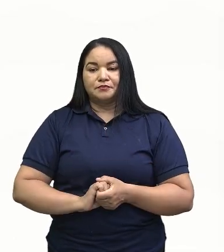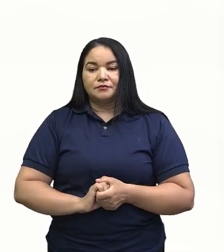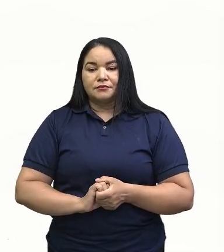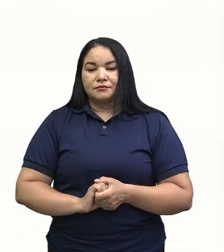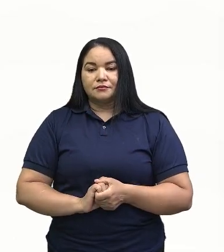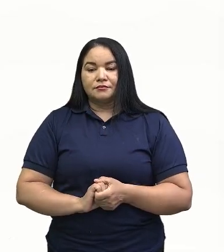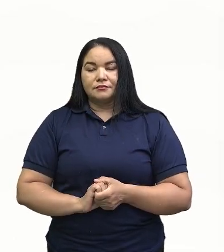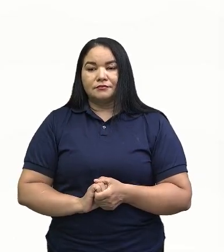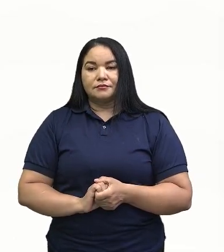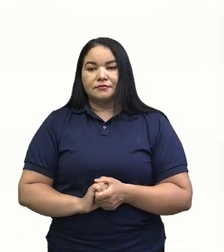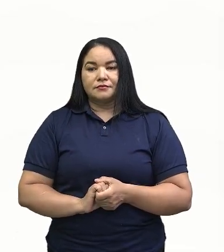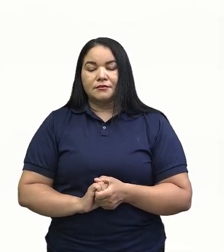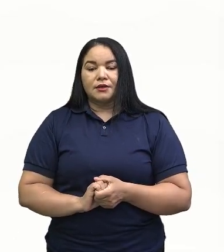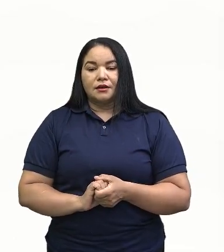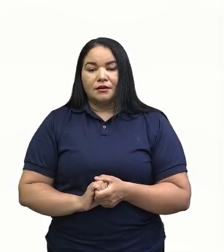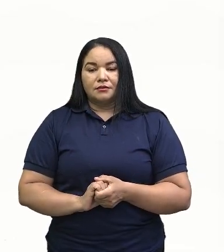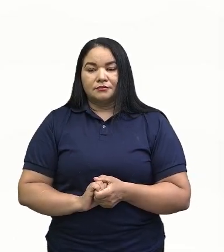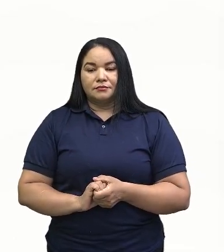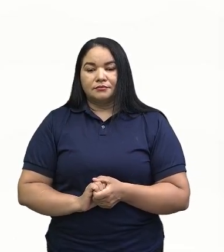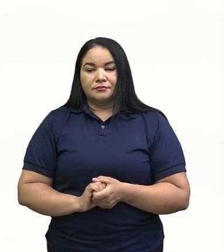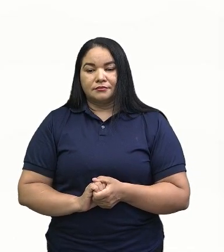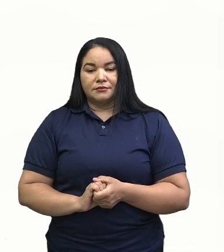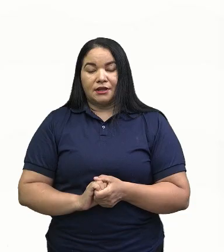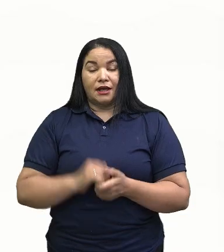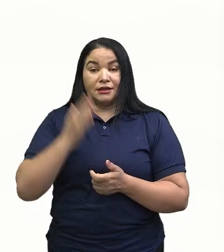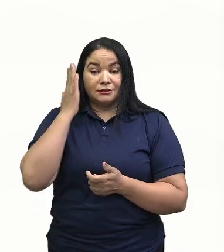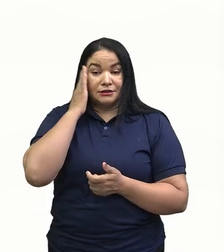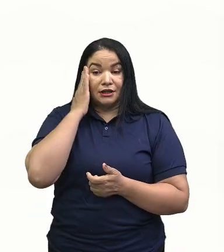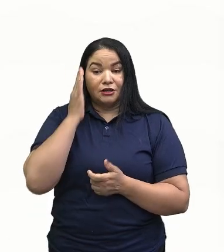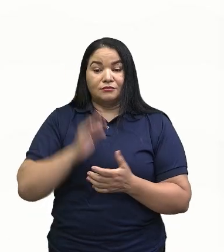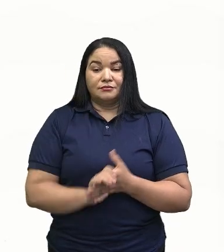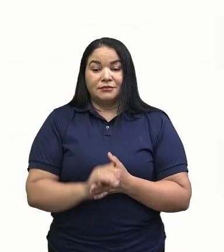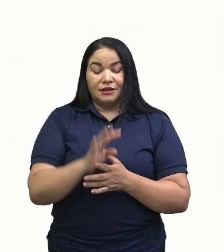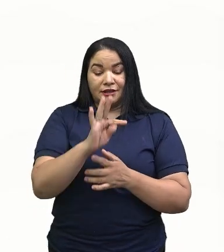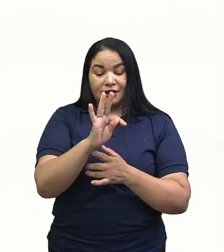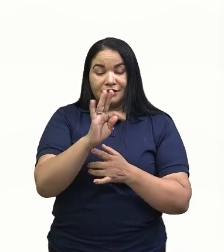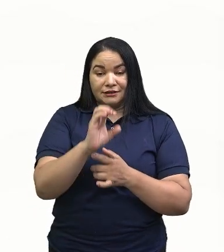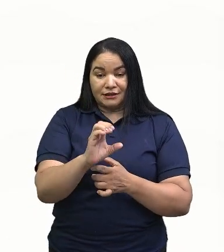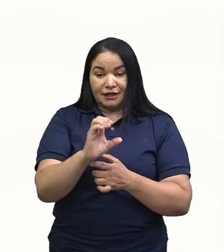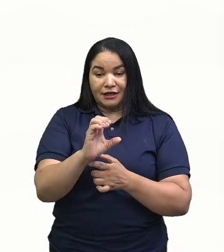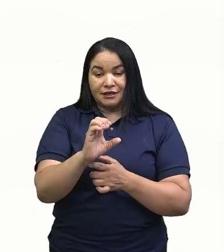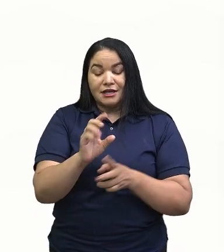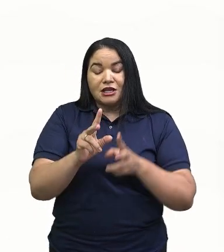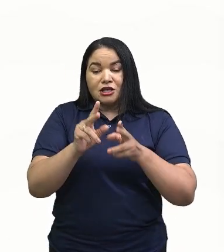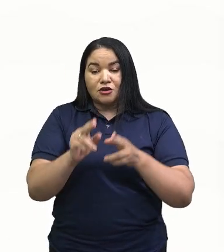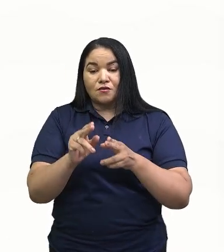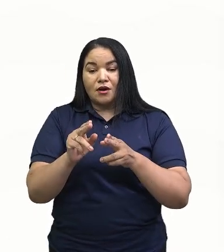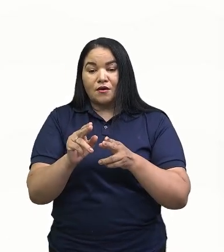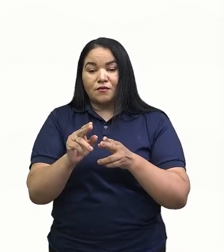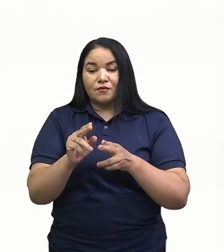45 graus Celsius. Aí aqui eu já sei. TC vai ser igual a